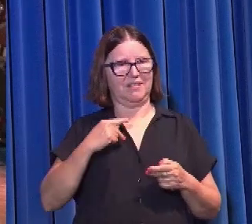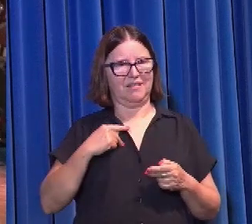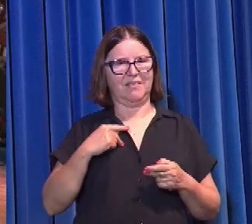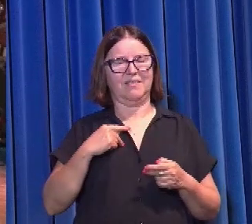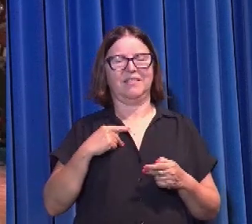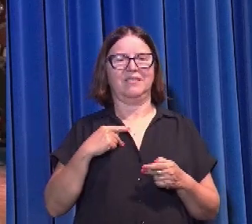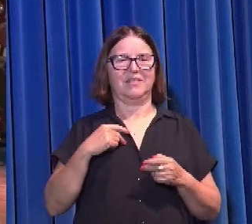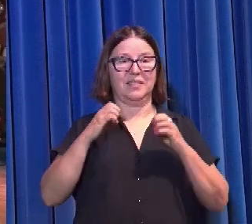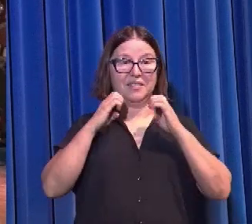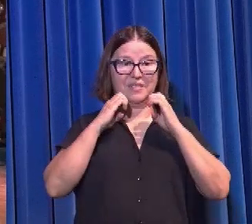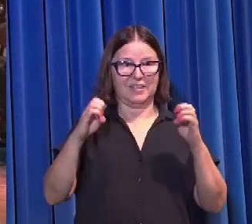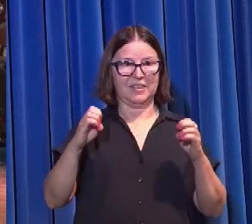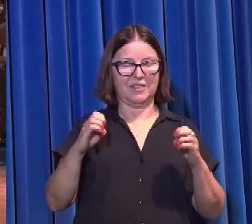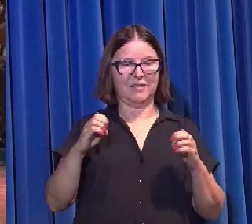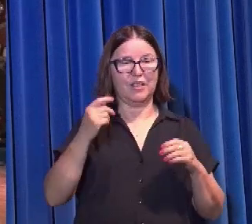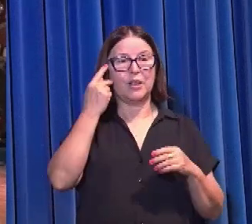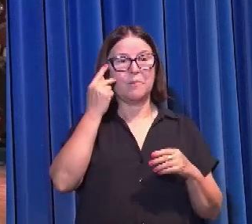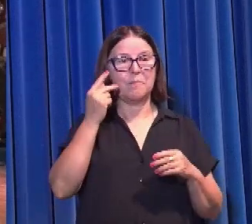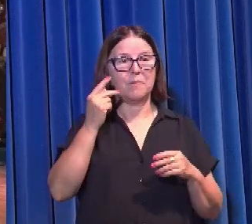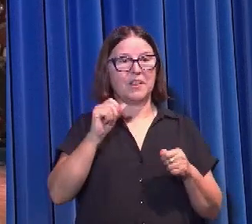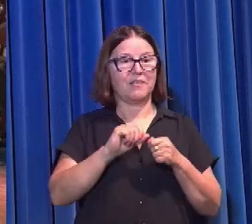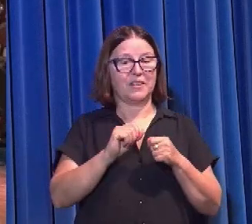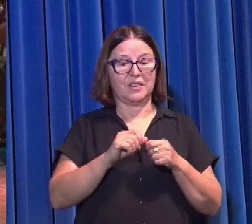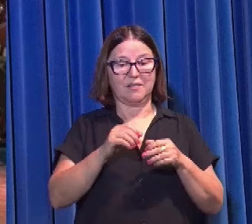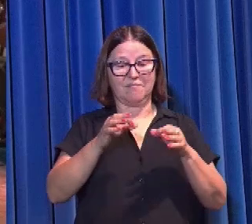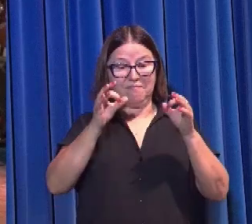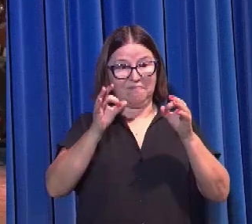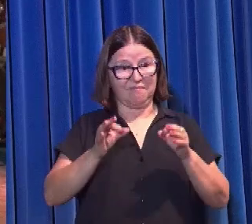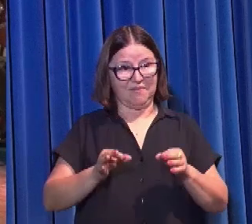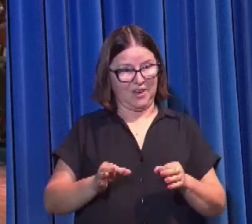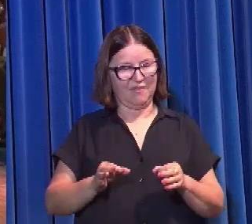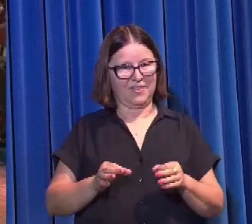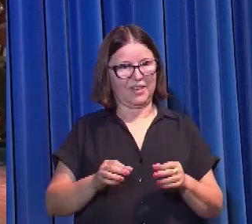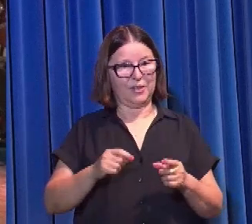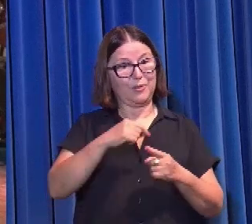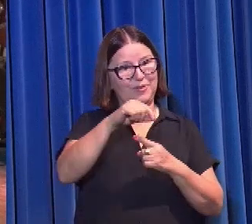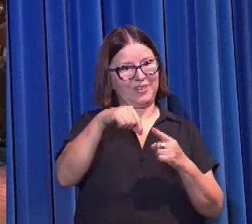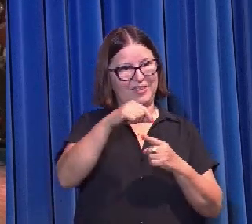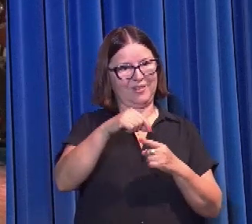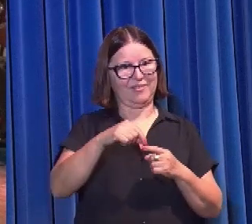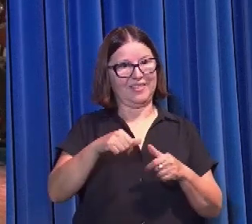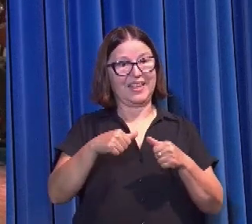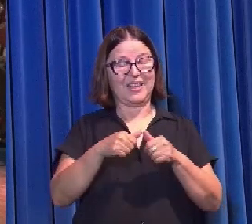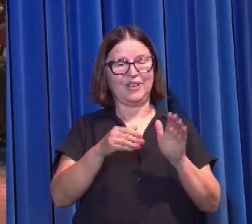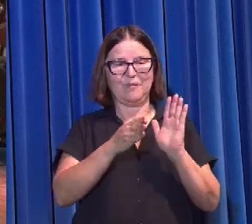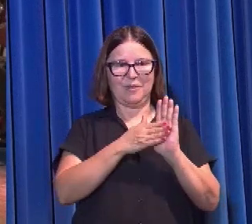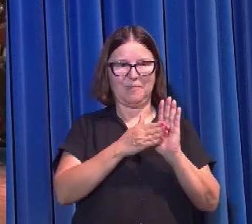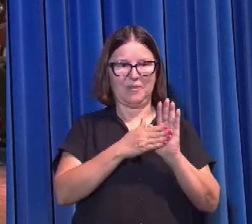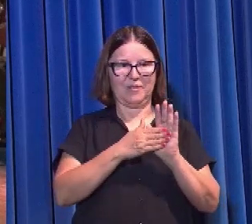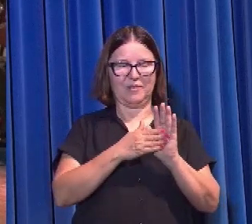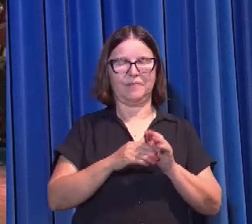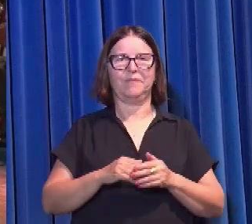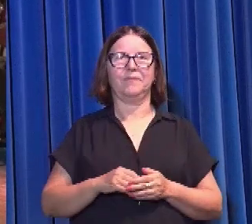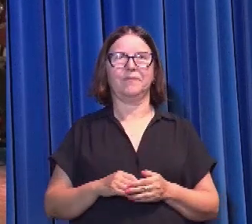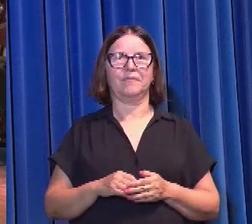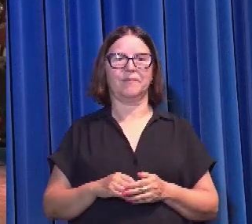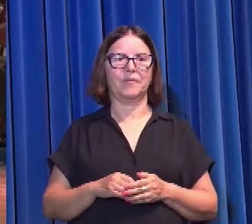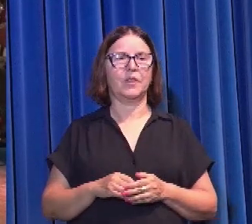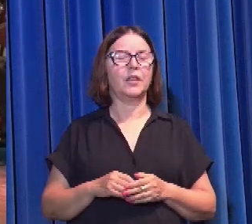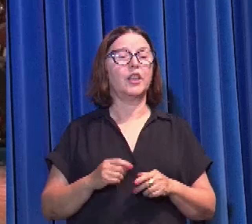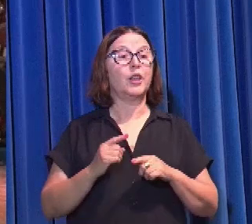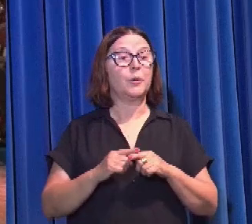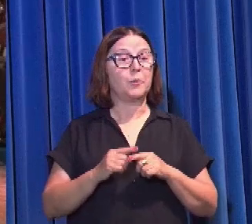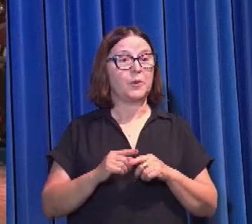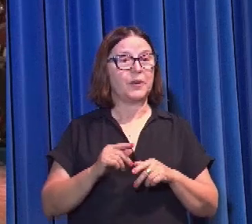com vistas ao aperfeiçoamento dos santos. Esse é o propósito. E por que o santo precisa ser aperfeiçoado? Para